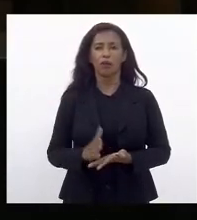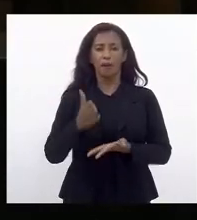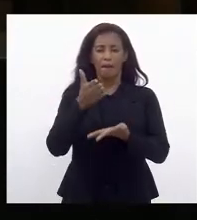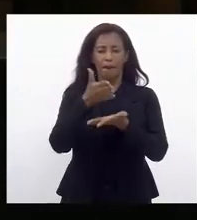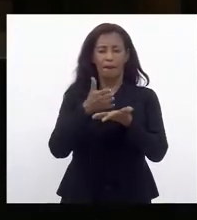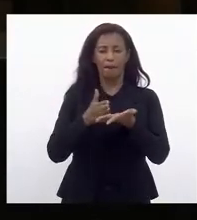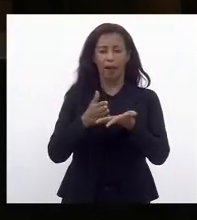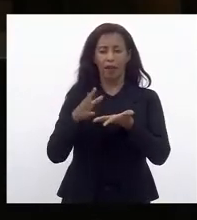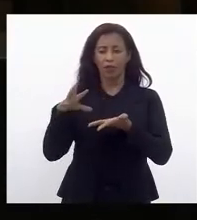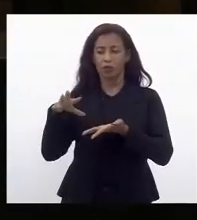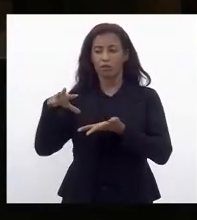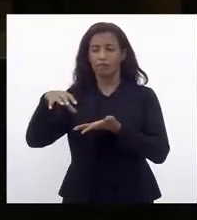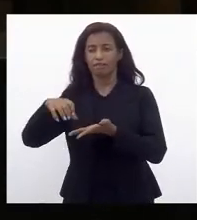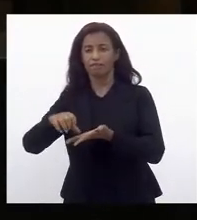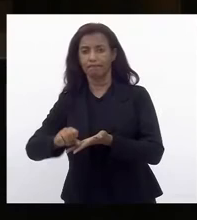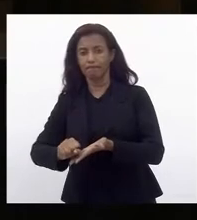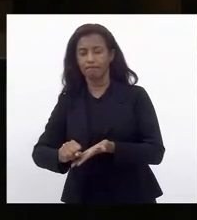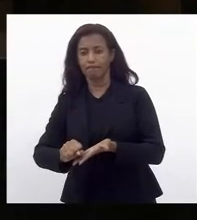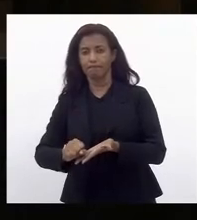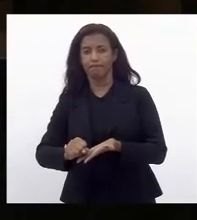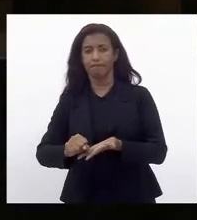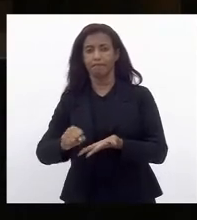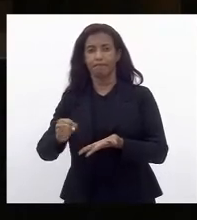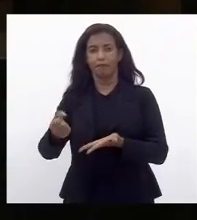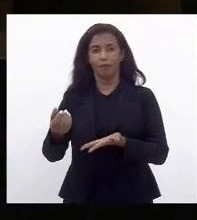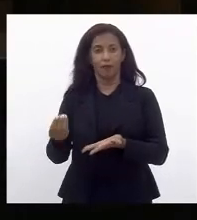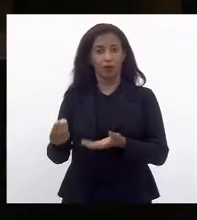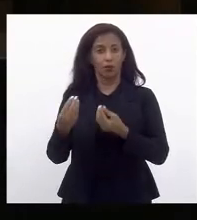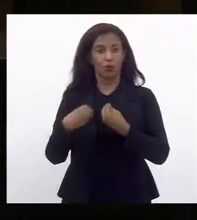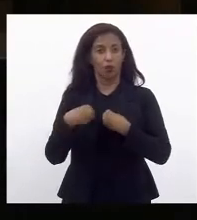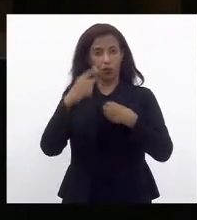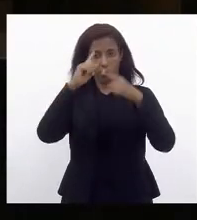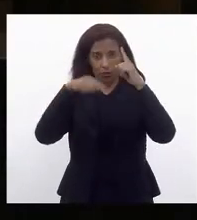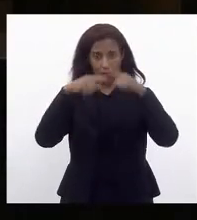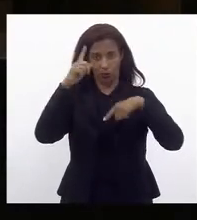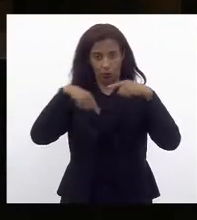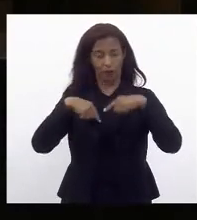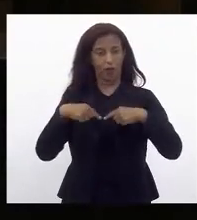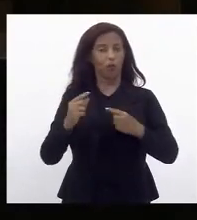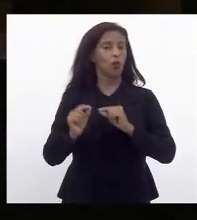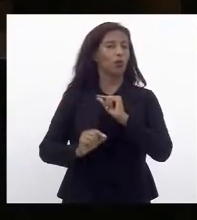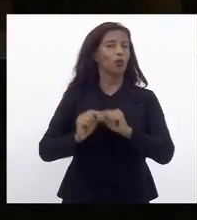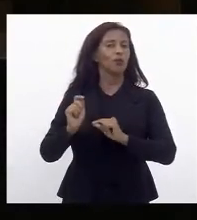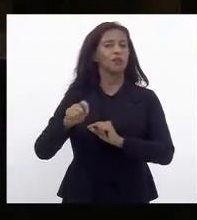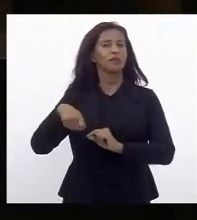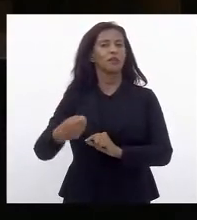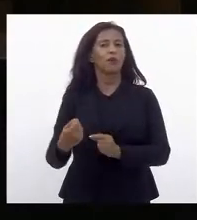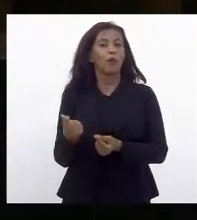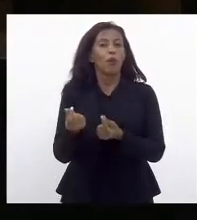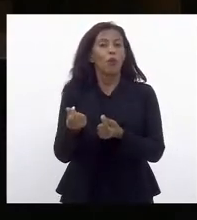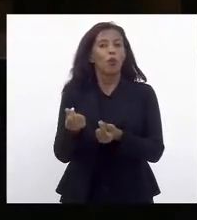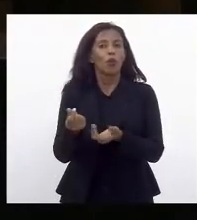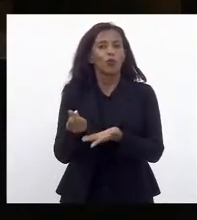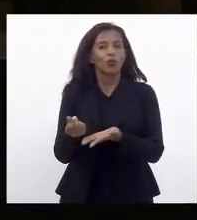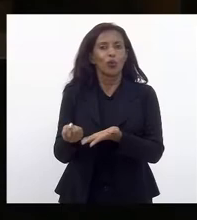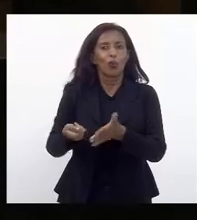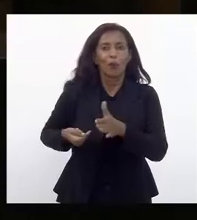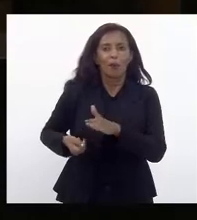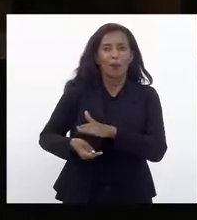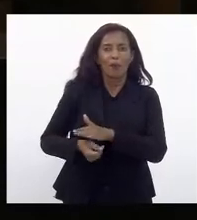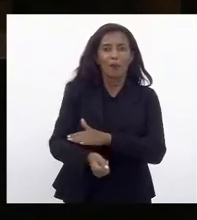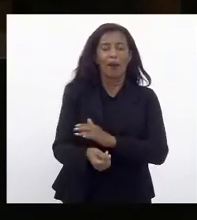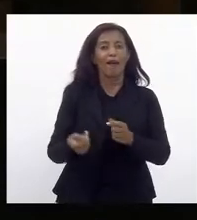parte dela para ficar sob o seu domínio, o que significa exatamente muitos lucros. E aí